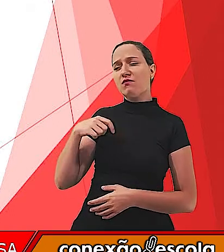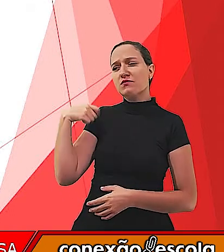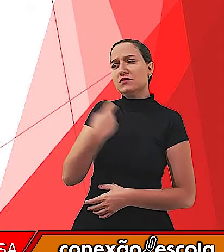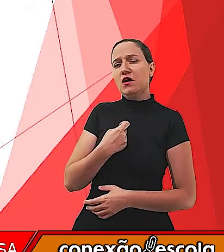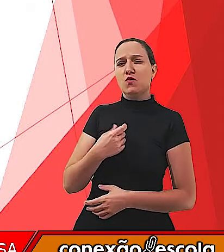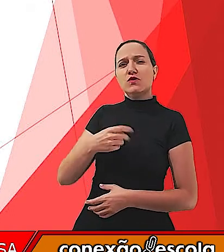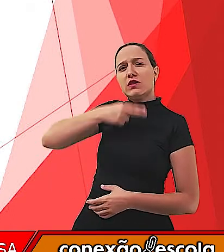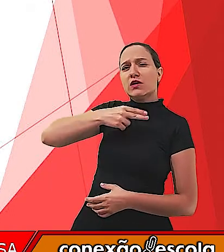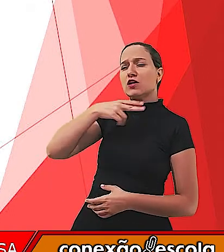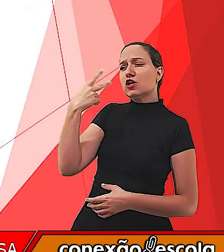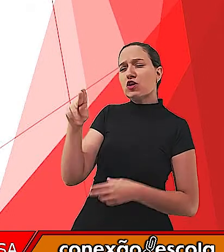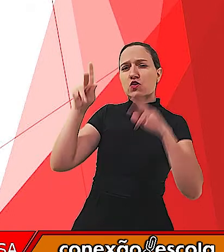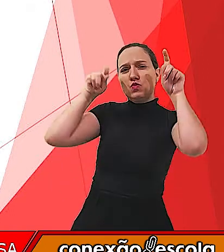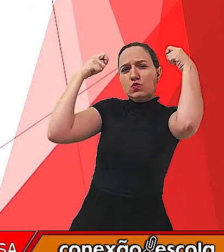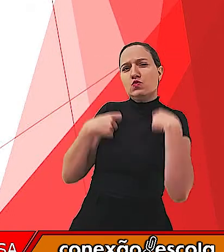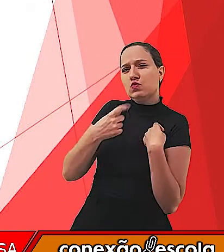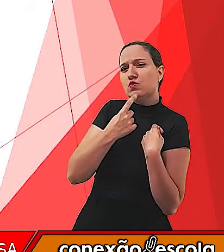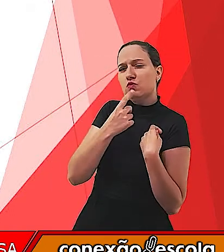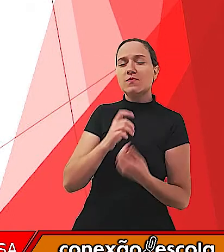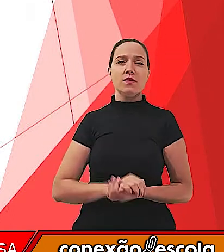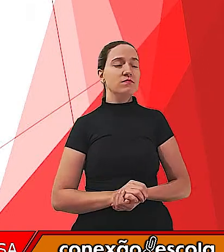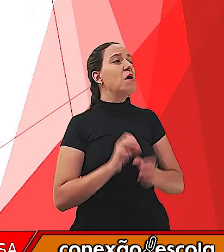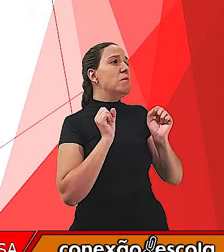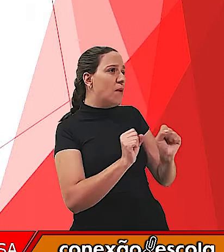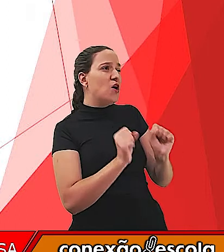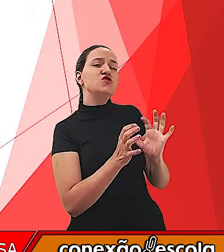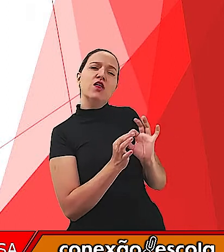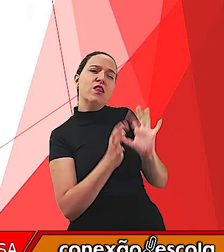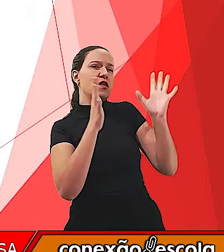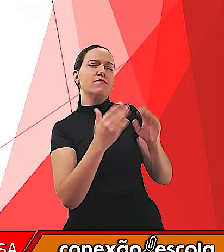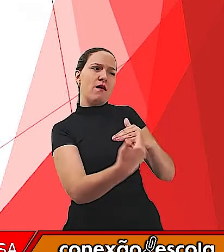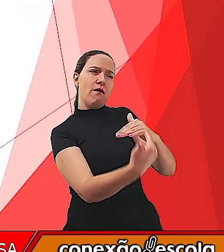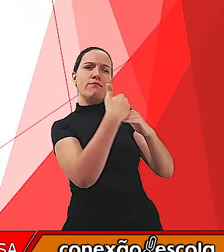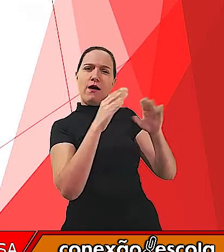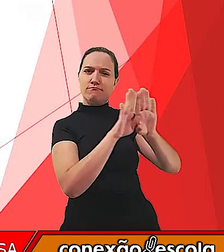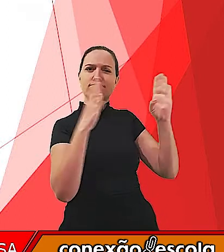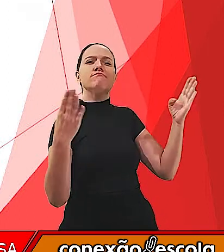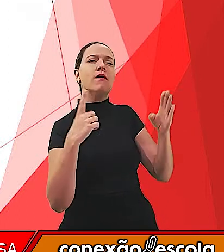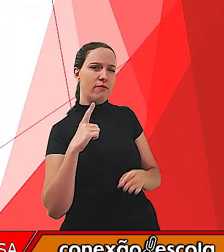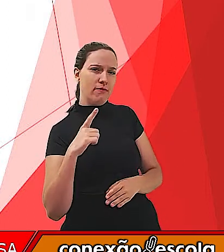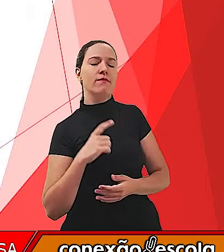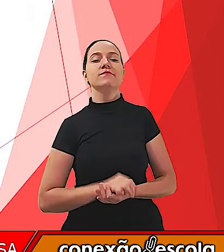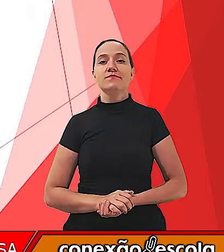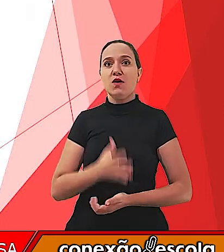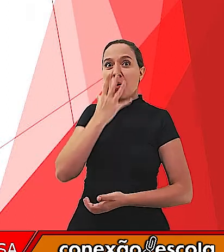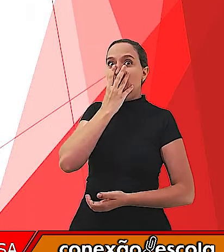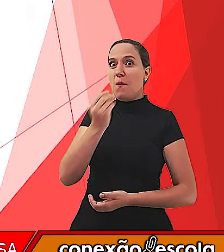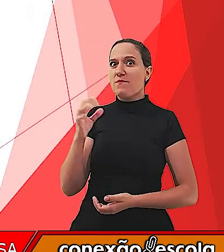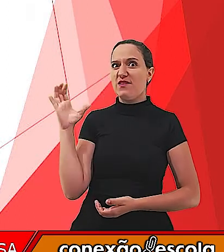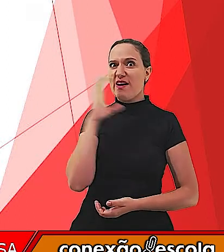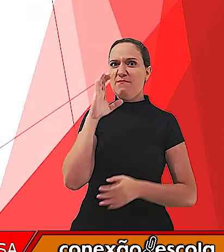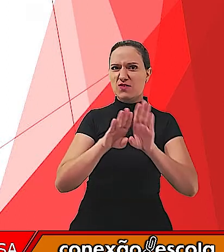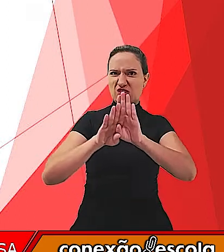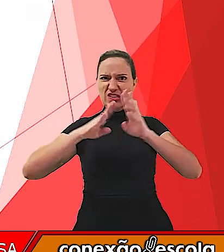Chapeuzinho Vermelho." "Entre, minha querida, a porta está aberta." O lobo, que era muito